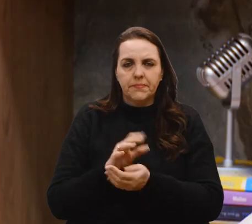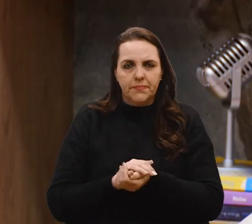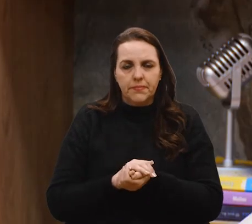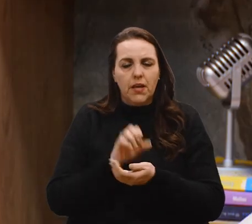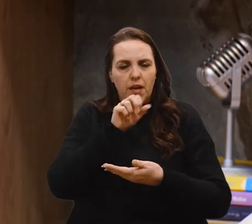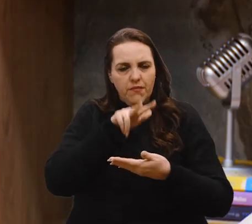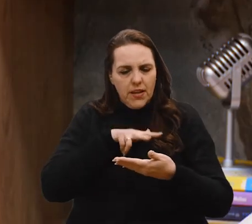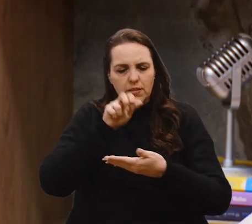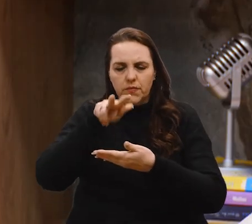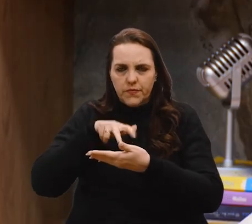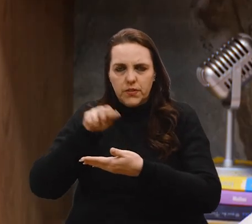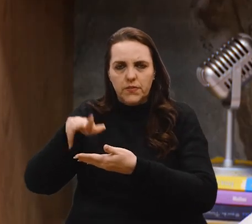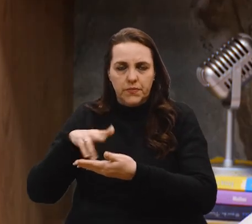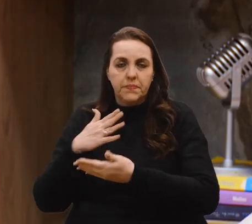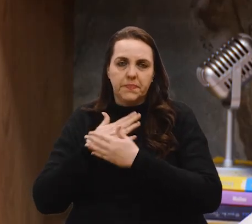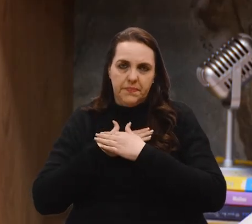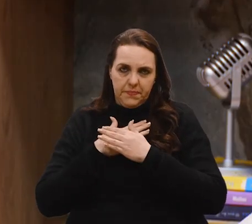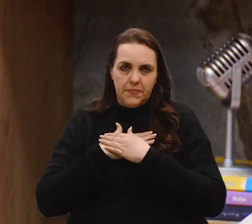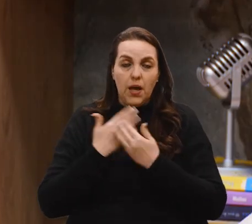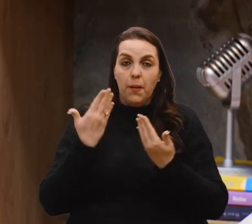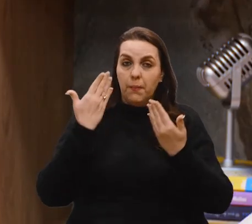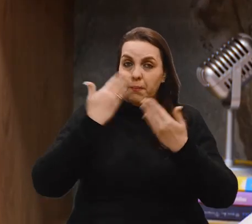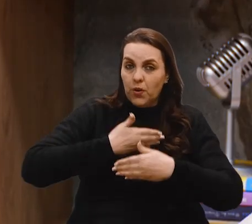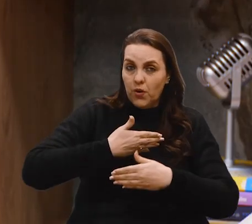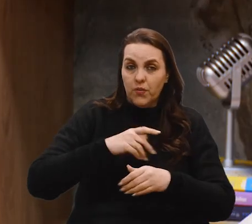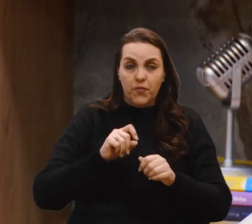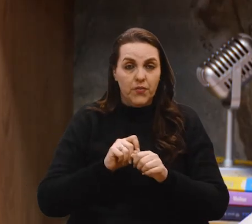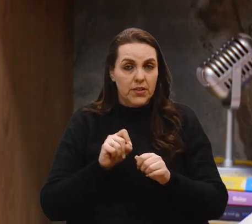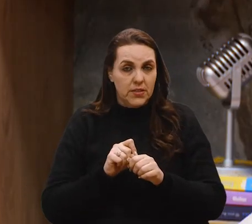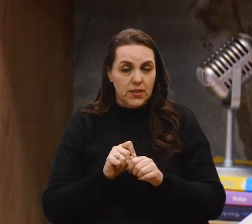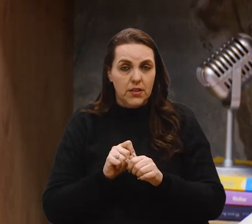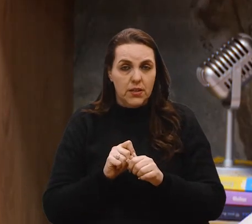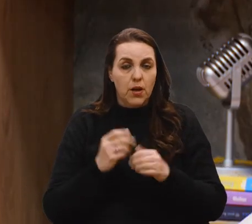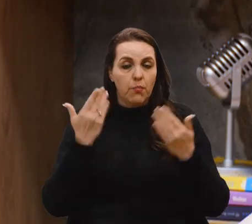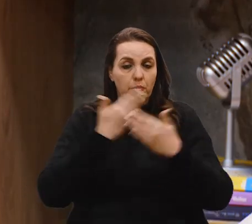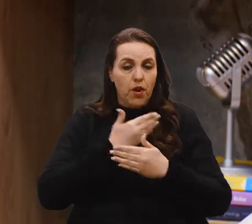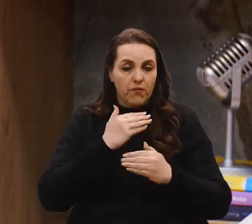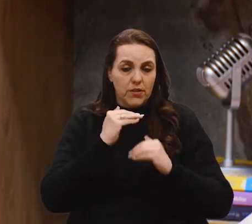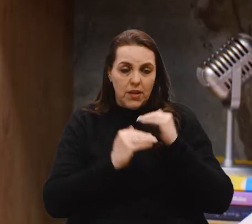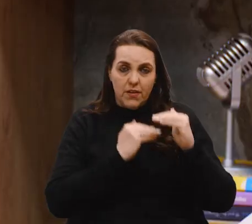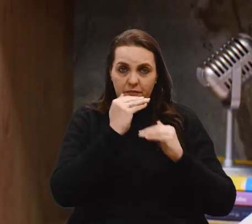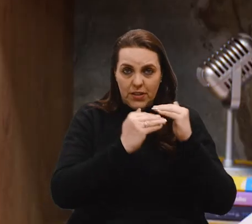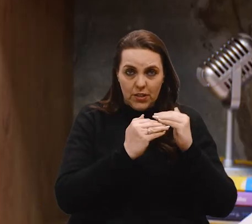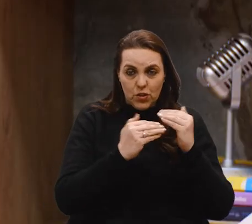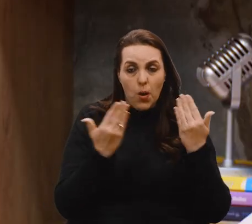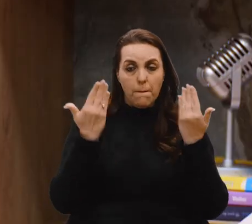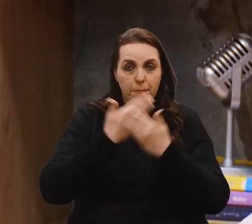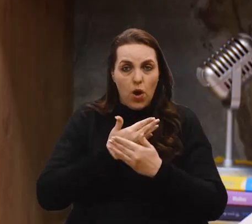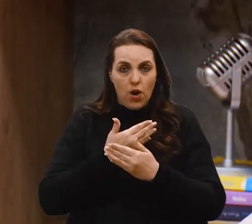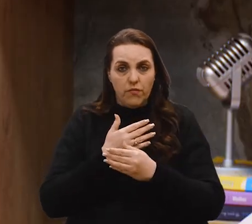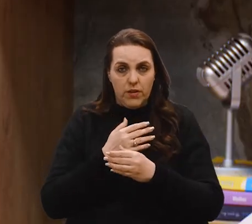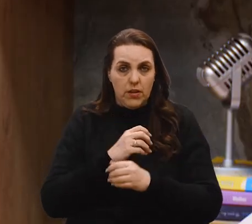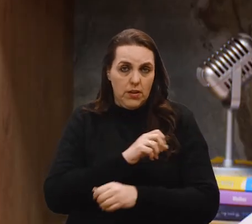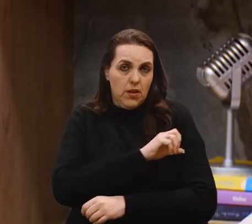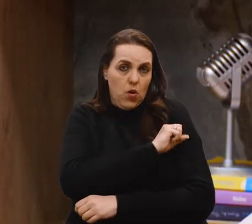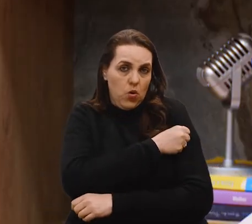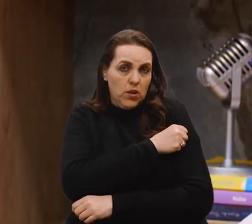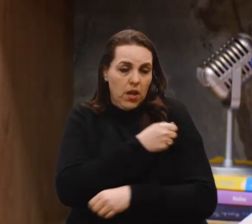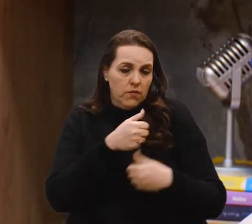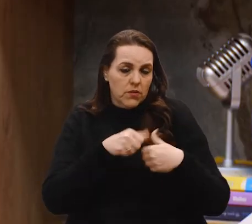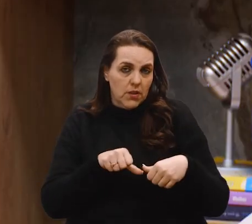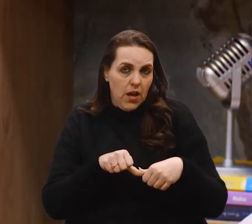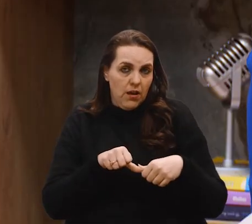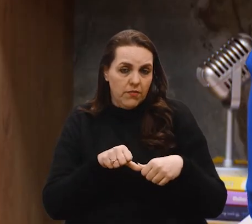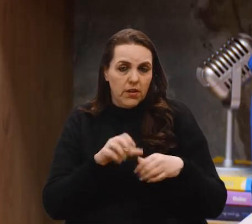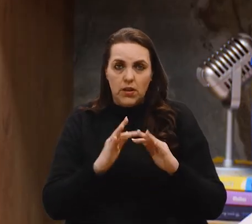avaliaram. E as provas, eu tinha que fazer as provas do avanço, as provas do ano que eu estava e as provas do ano que eu ia